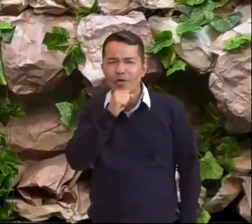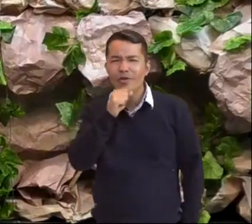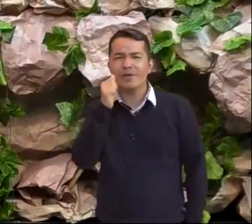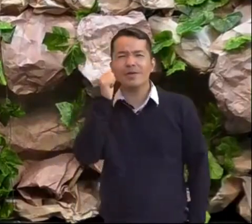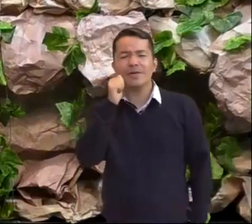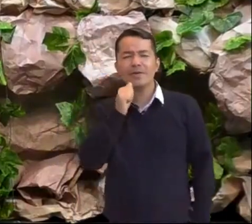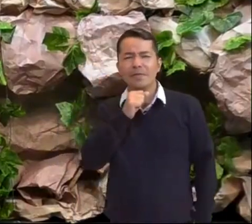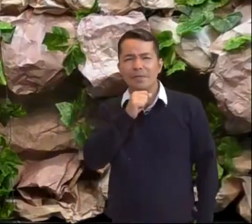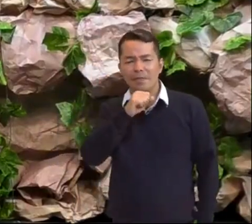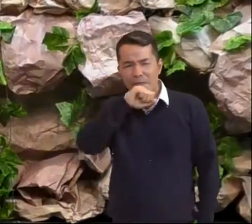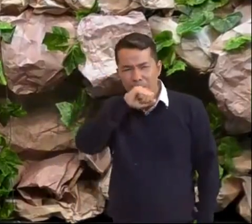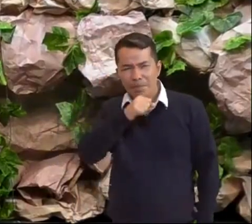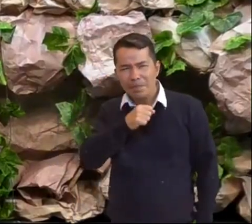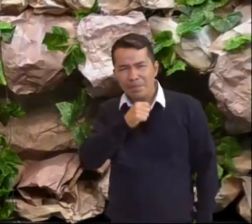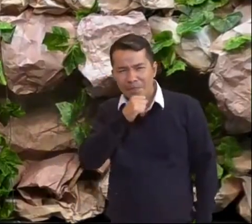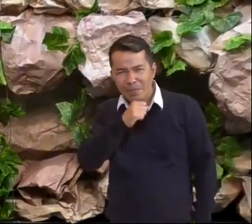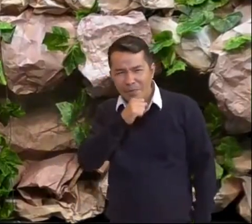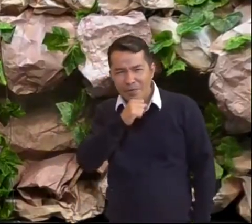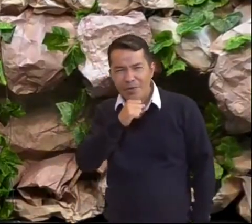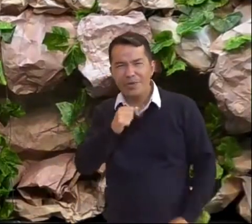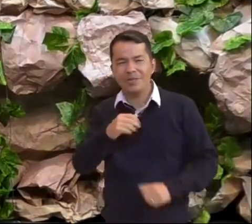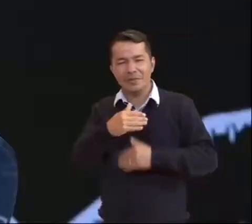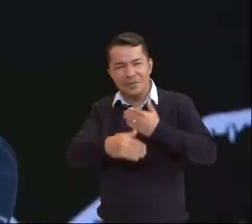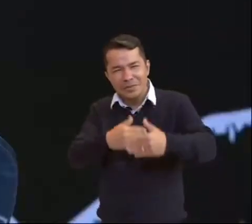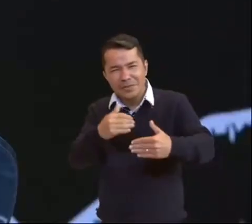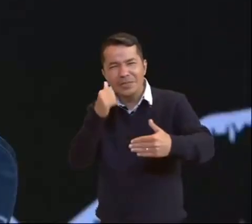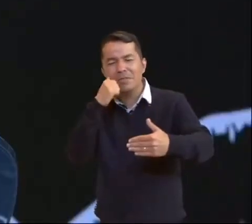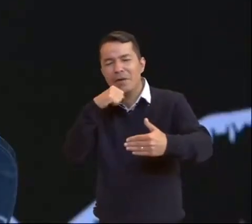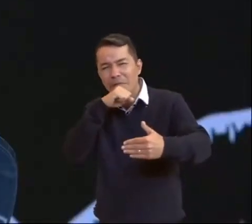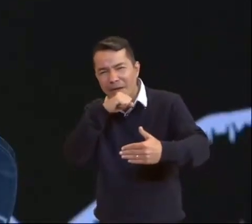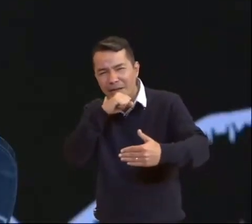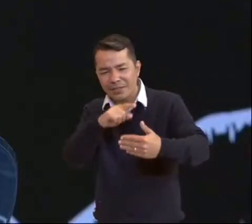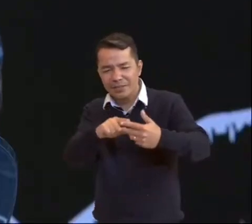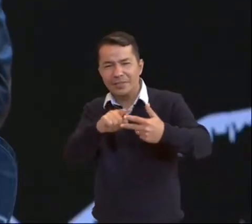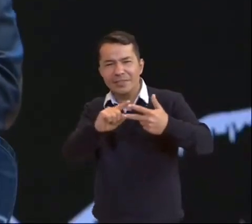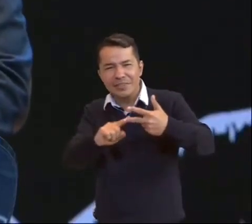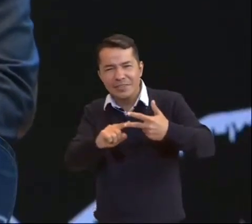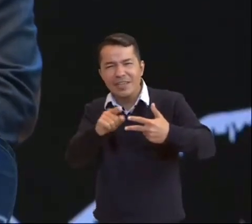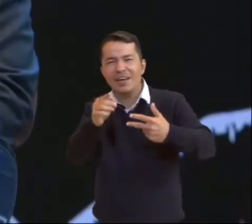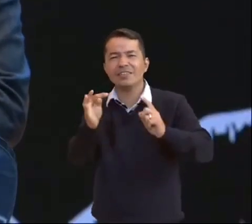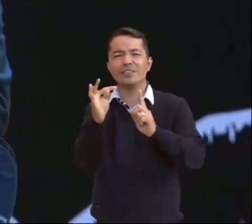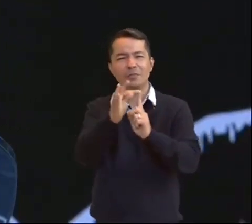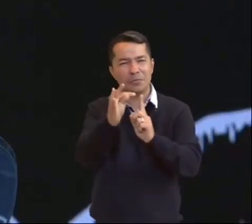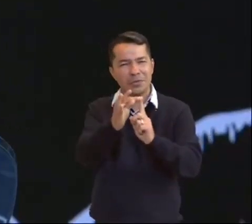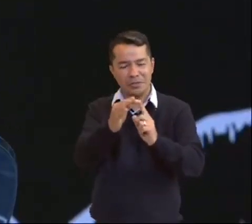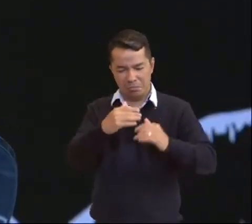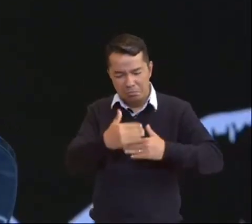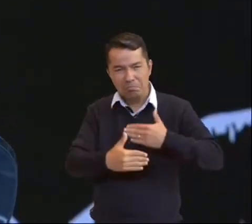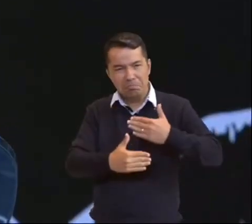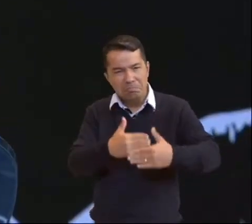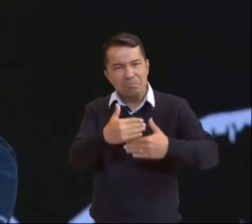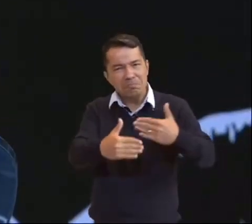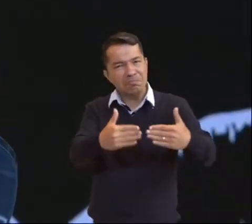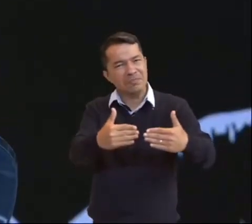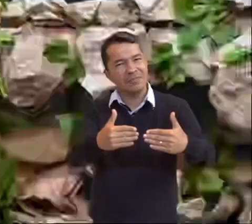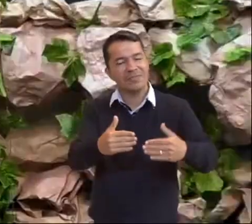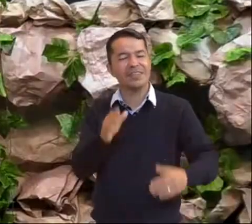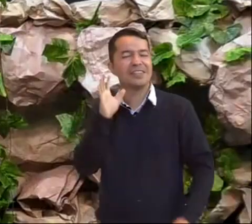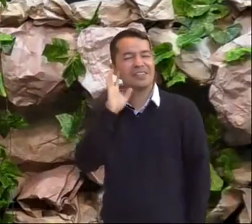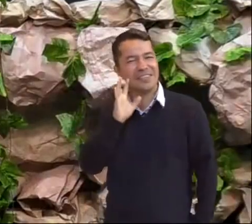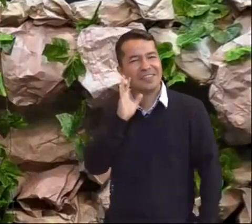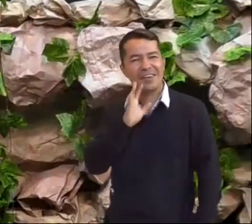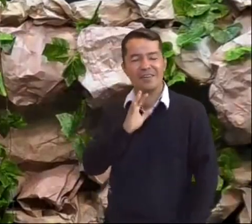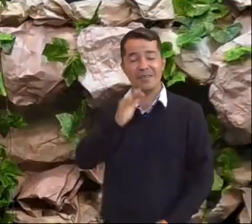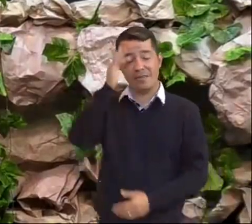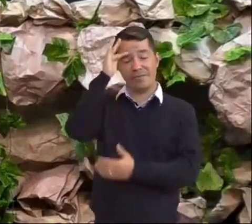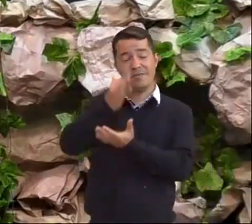você. E essa palavra sincera, ela tem uma origem na Roma Antiga, quando os artífices faziam as